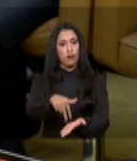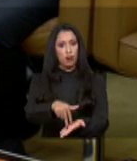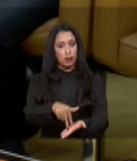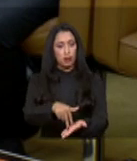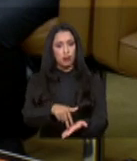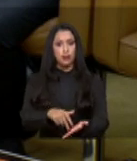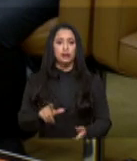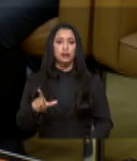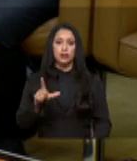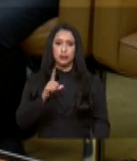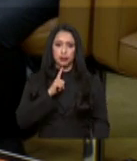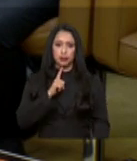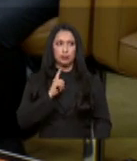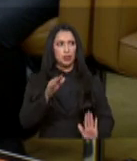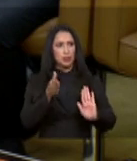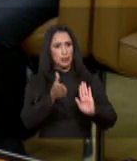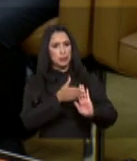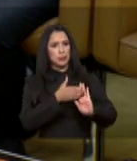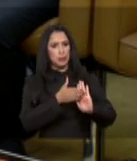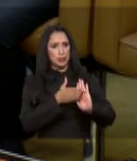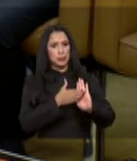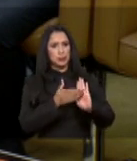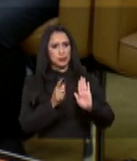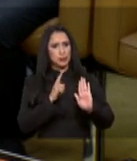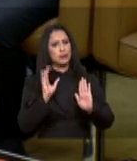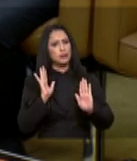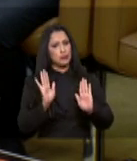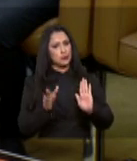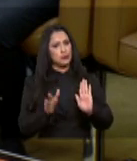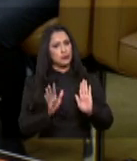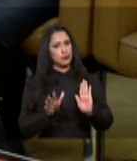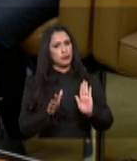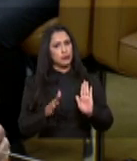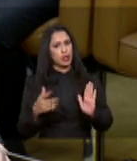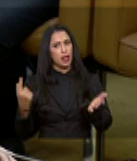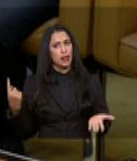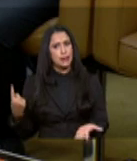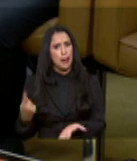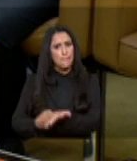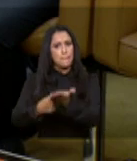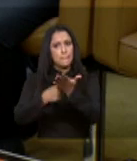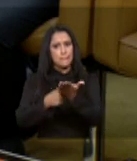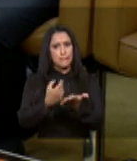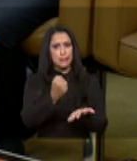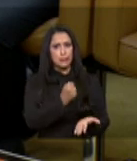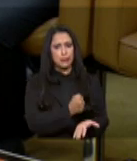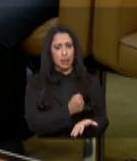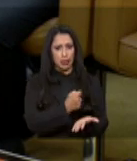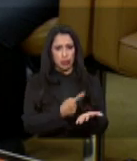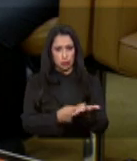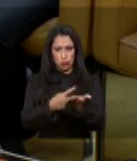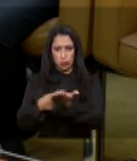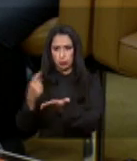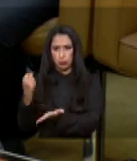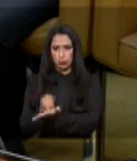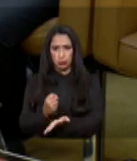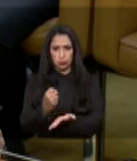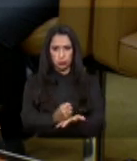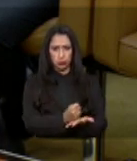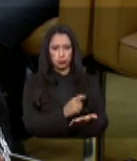Já existem propostas deste grande pacto e que o Brasil pode ser